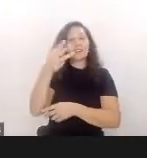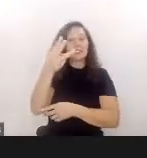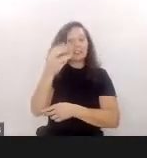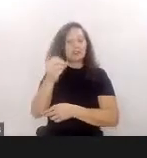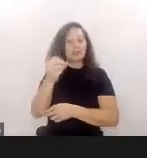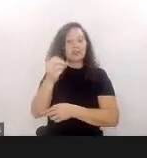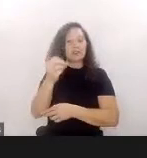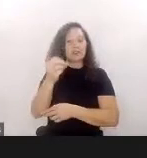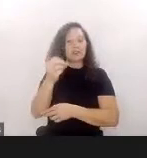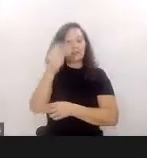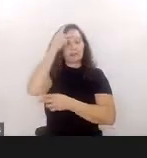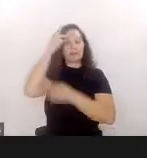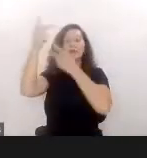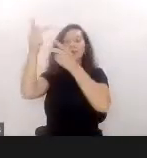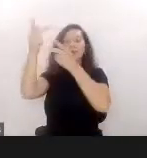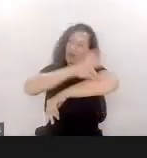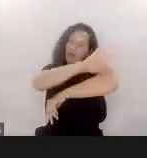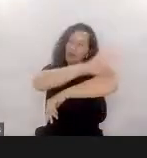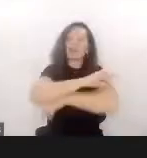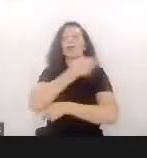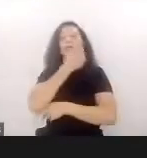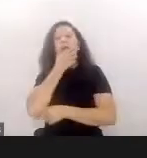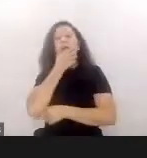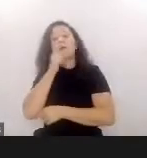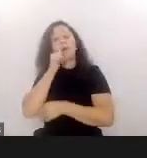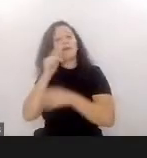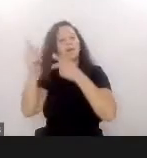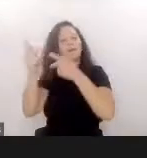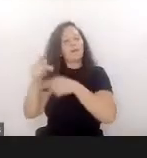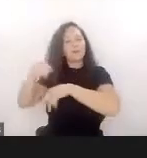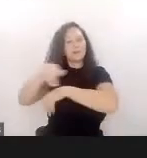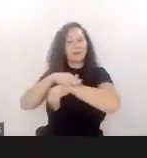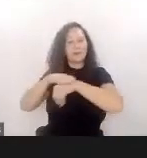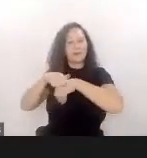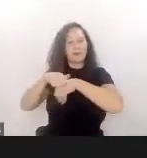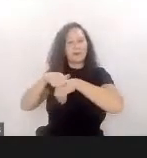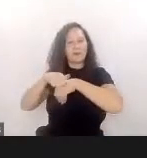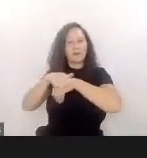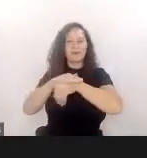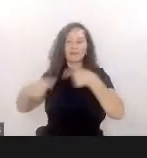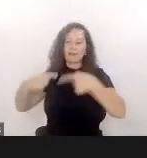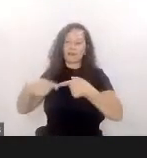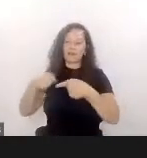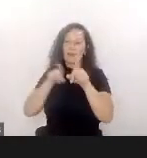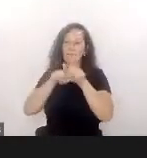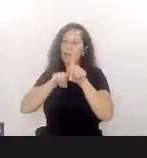convidadas para discutir as diversas escalas de intervenção da arquitetura no mundo.